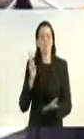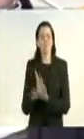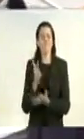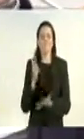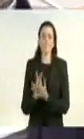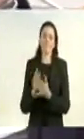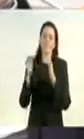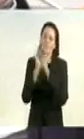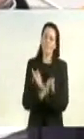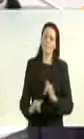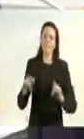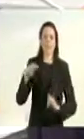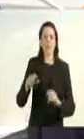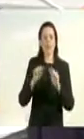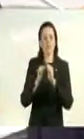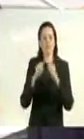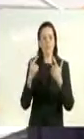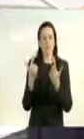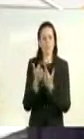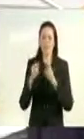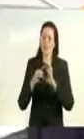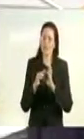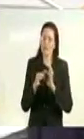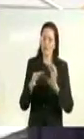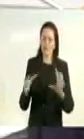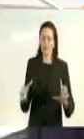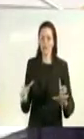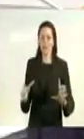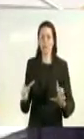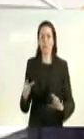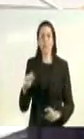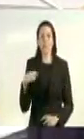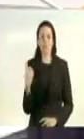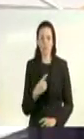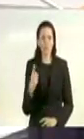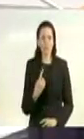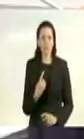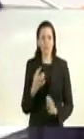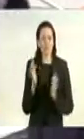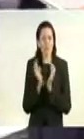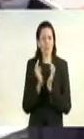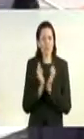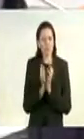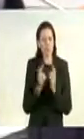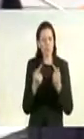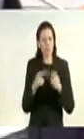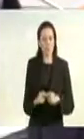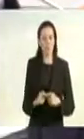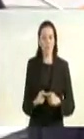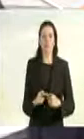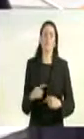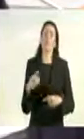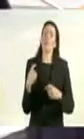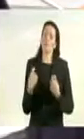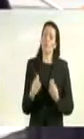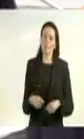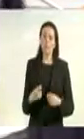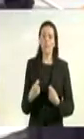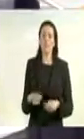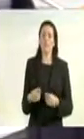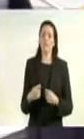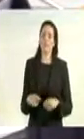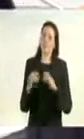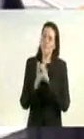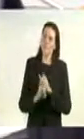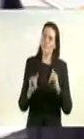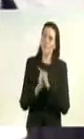de, pelo menos, analisar que a oposição tem que fazer seu trabalho. Então, para que a gente possa fazer nosso trabalho, a gente precisa de instrumentos para fiscalizar o governo, que é muito